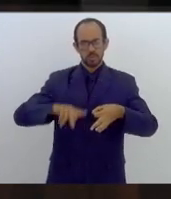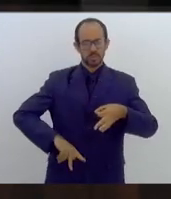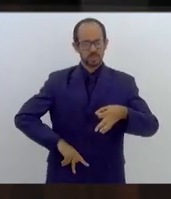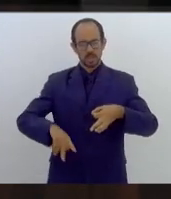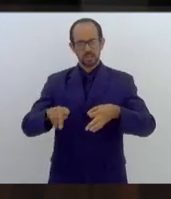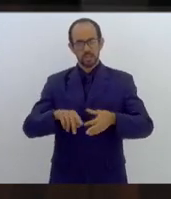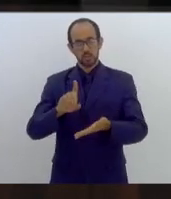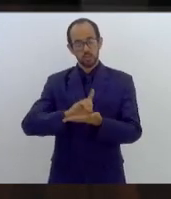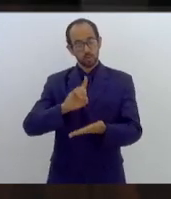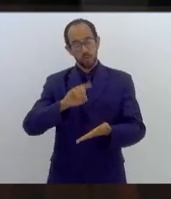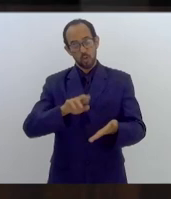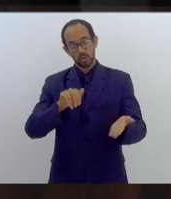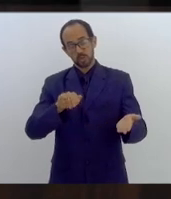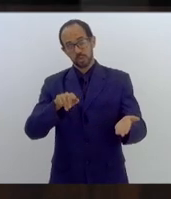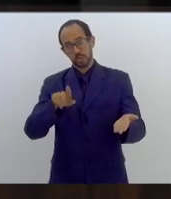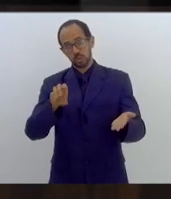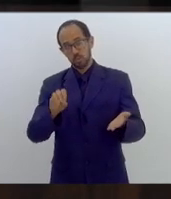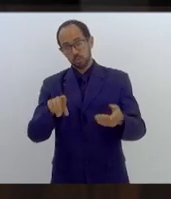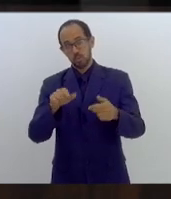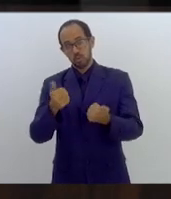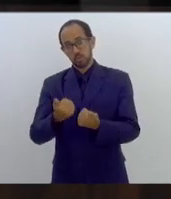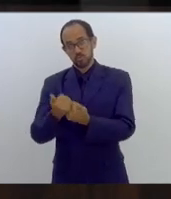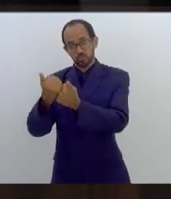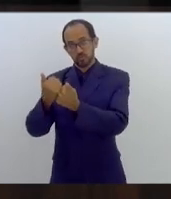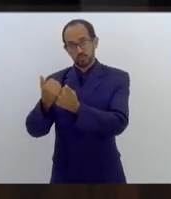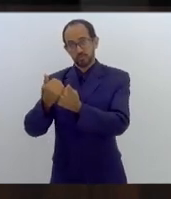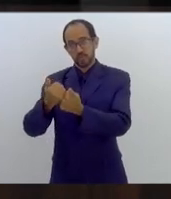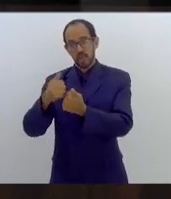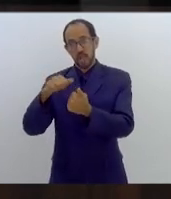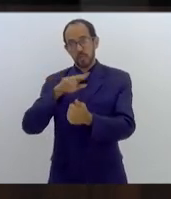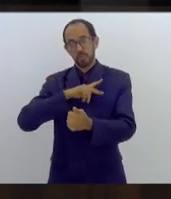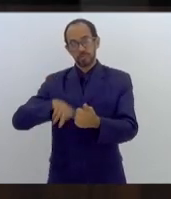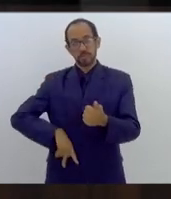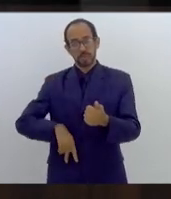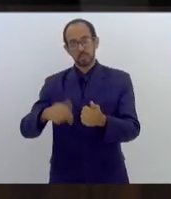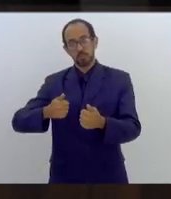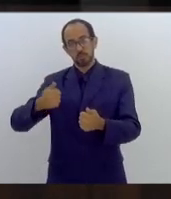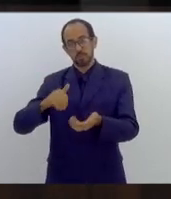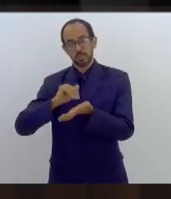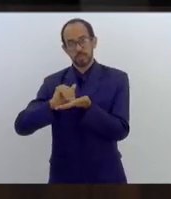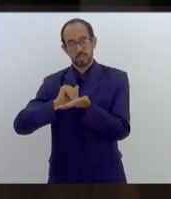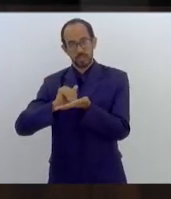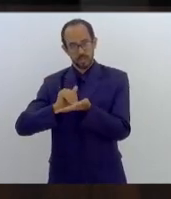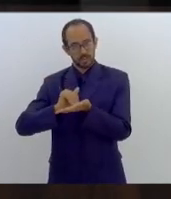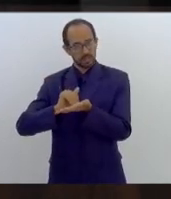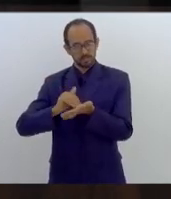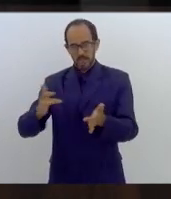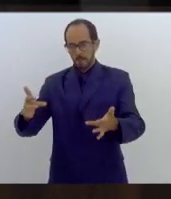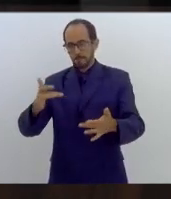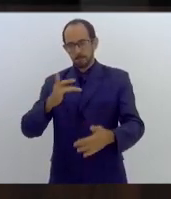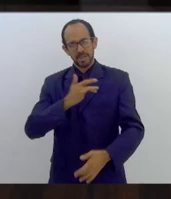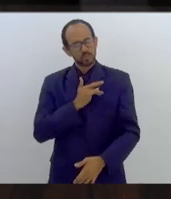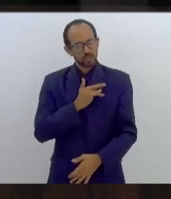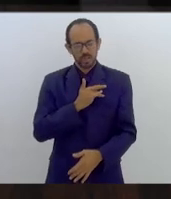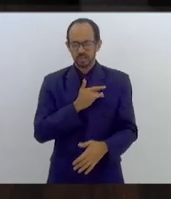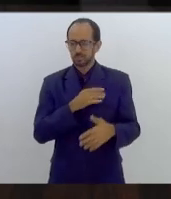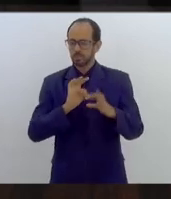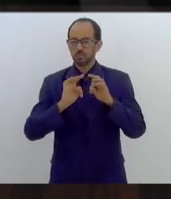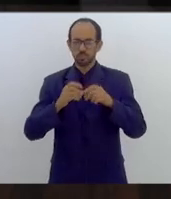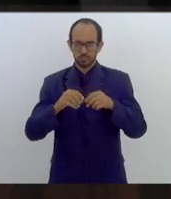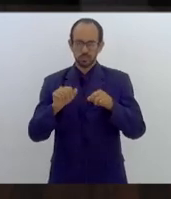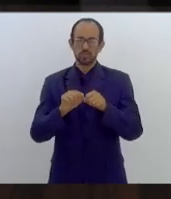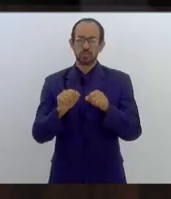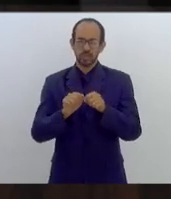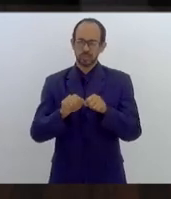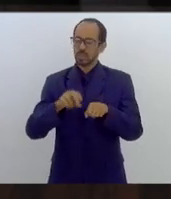também auxilia juridicamente a mesa diretora e a primeira secretaria. Obstinado naquilo que faz, ele nunca hesitou nestas